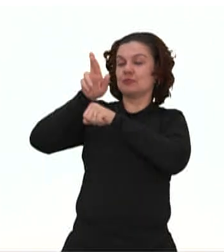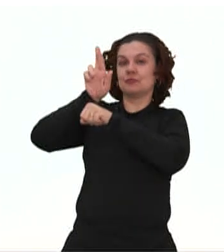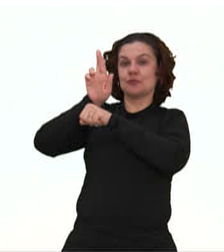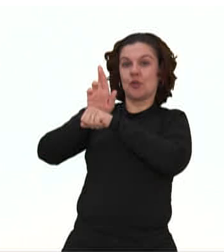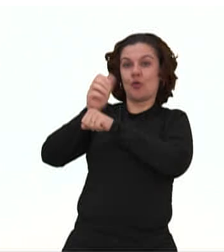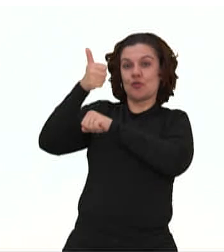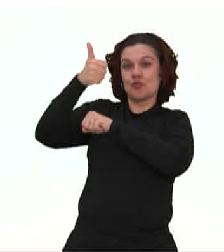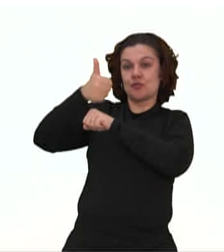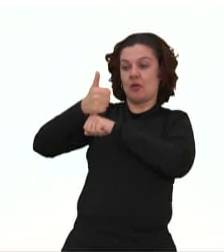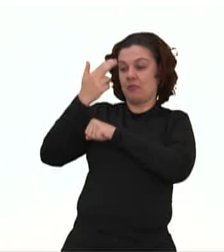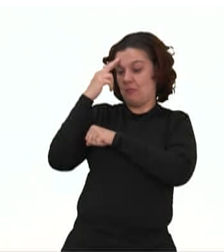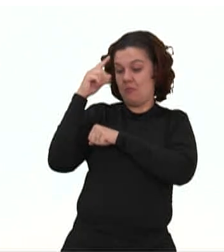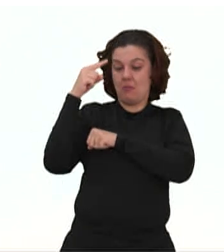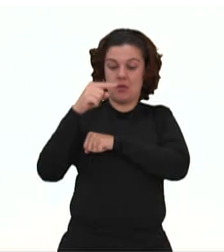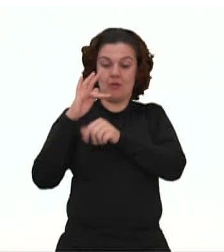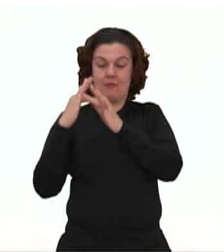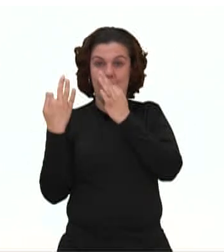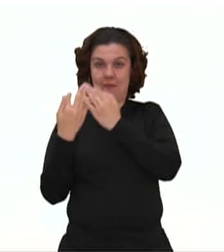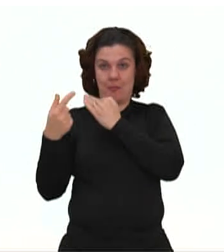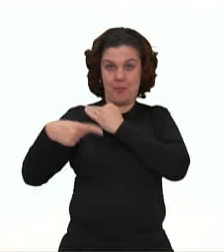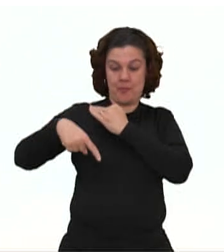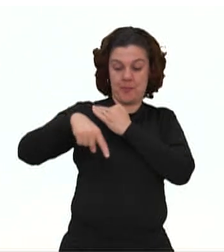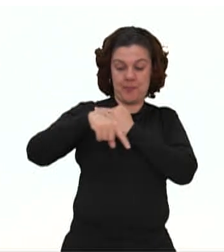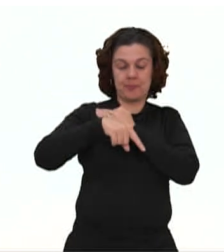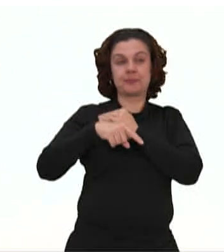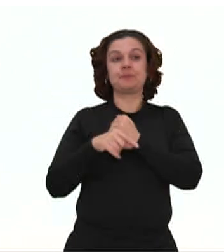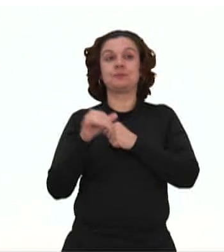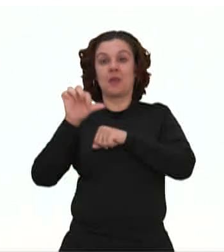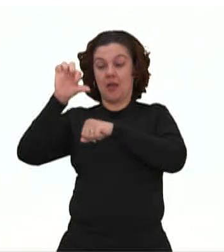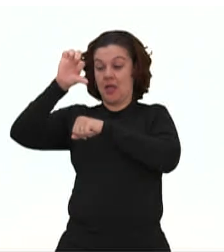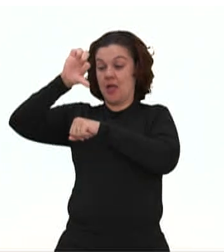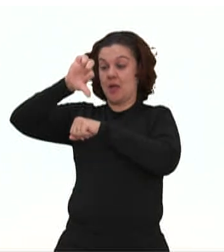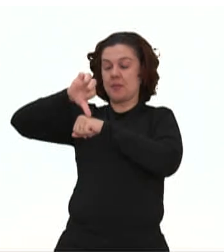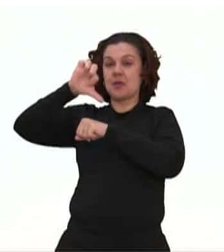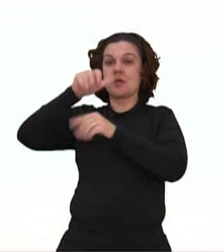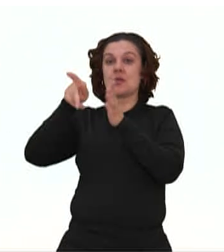moravam o senhor de engenho e a sua família. Ele era o centro